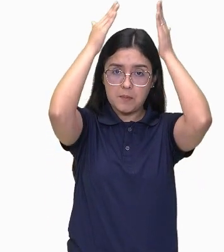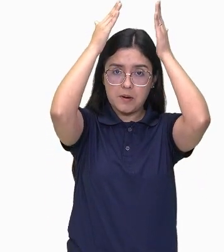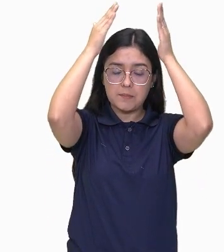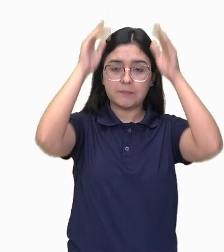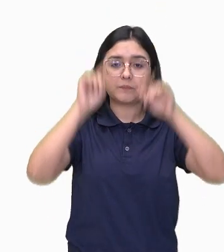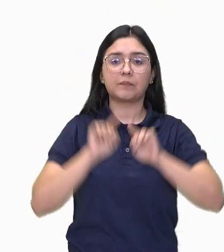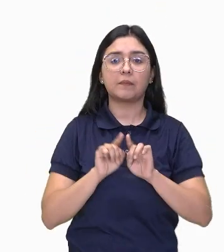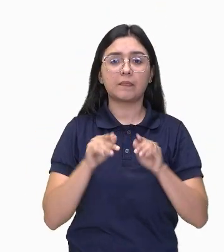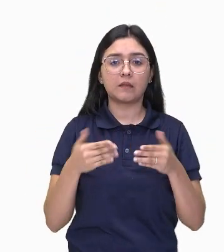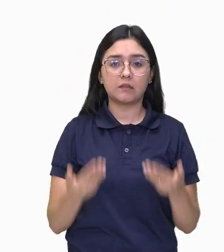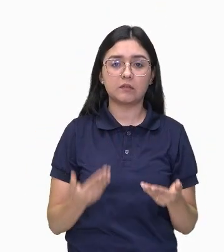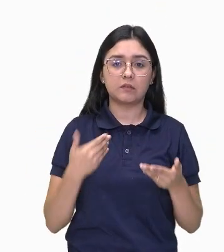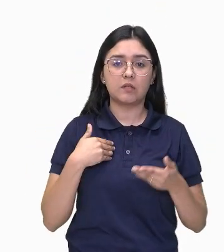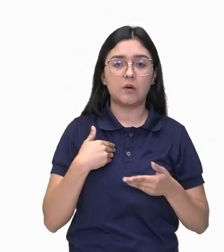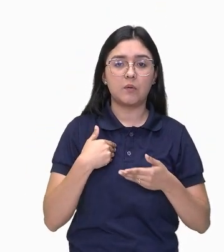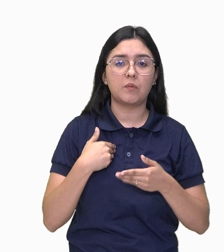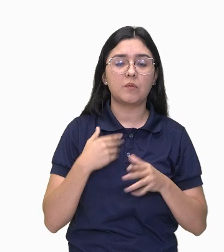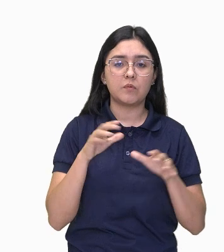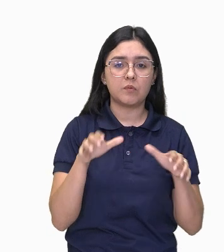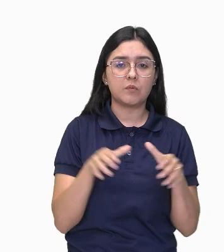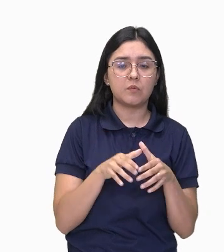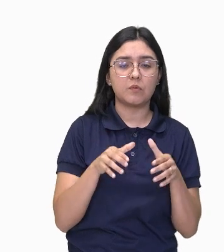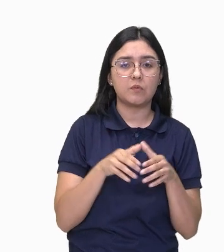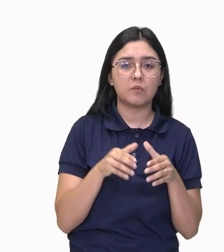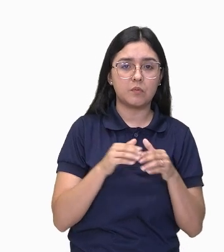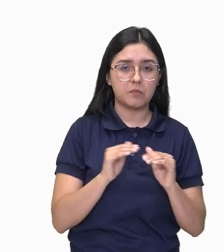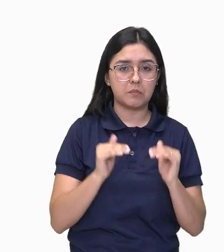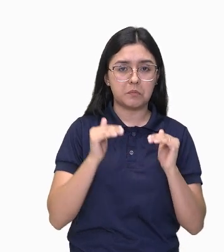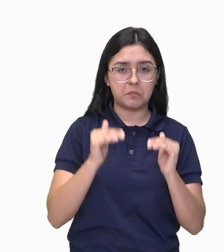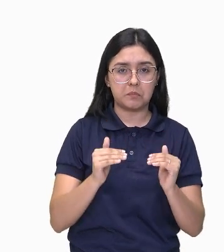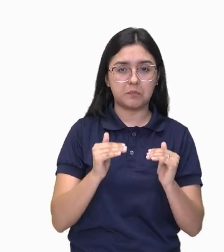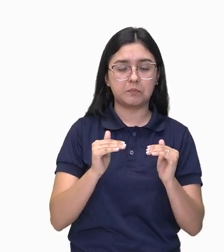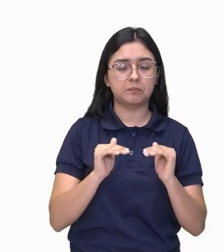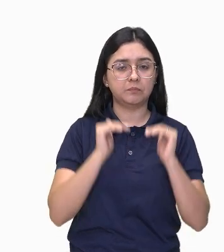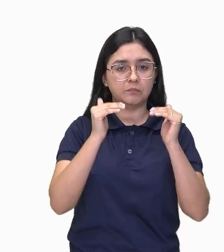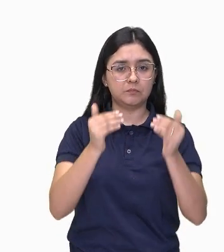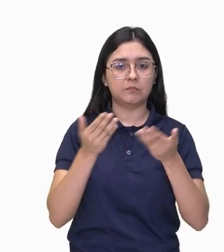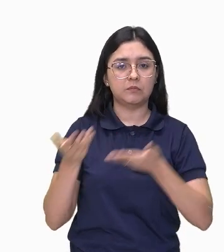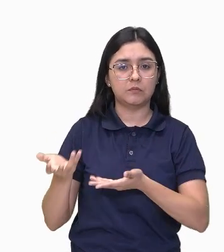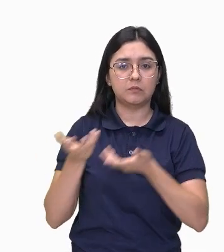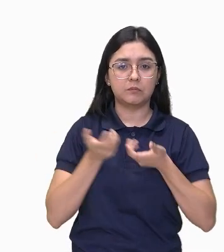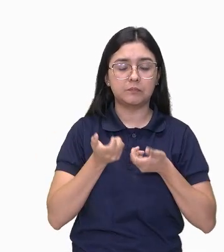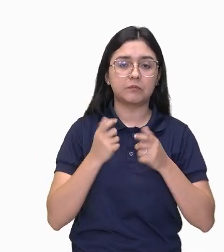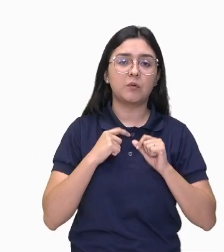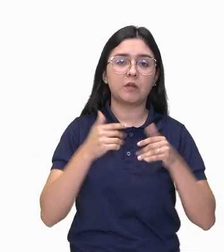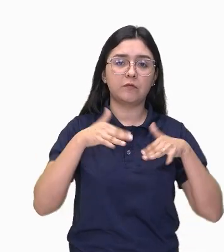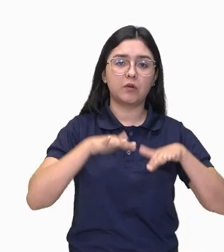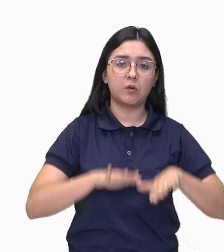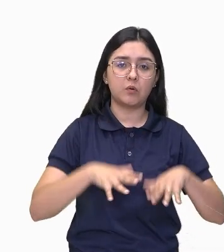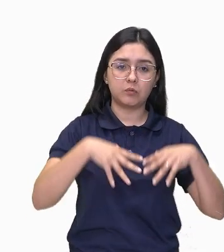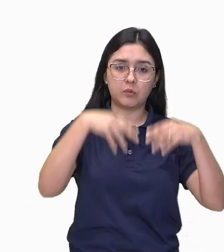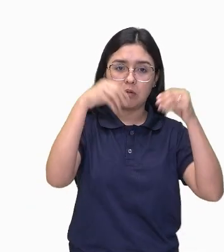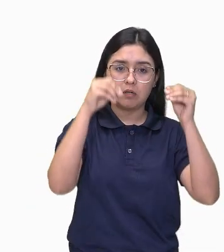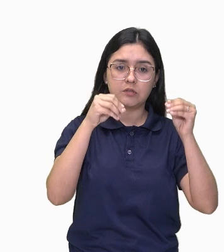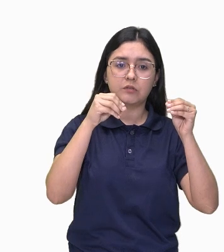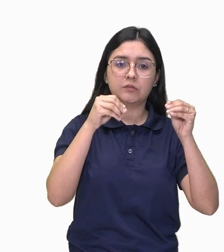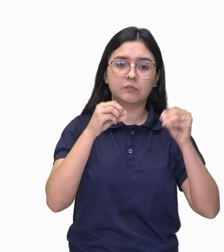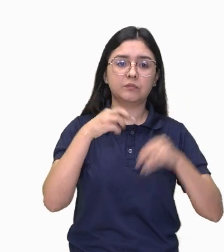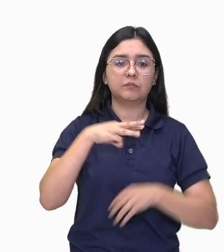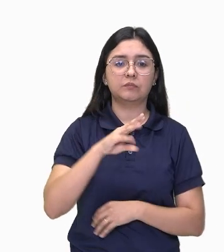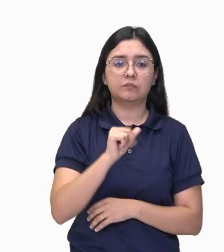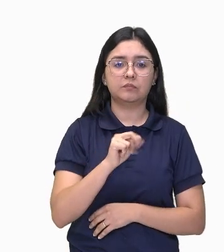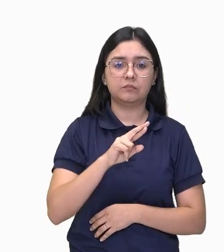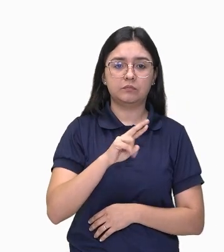acolhido por parte da nobreza alemã, que simpatizava com suas ideias e refugiou-se no castelo de